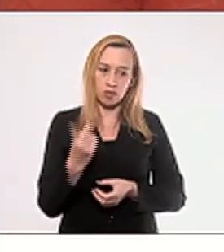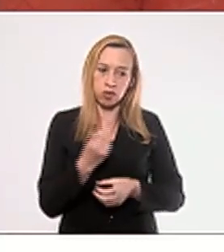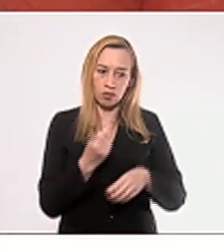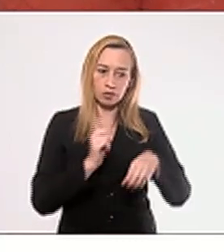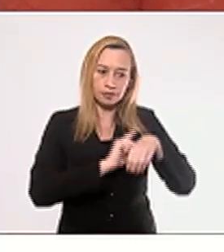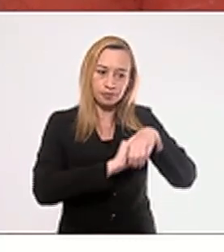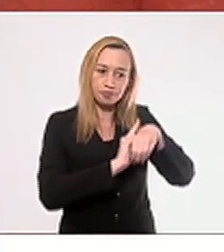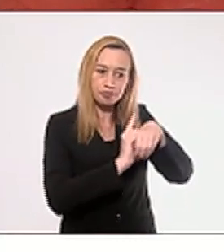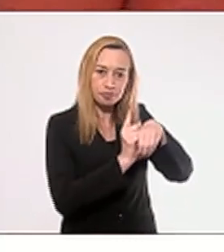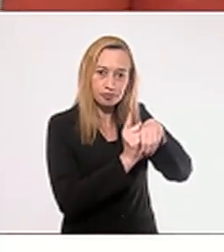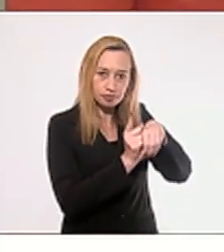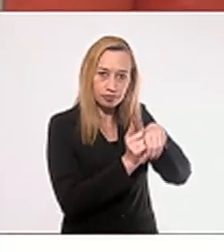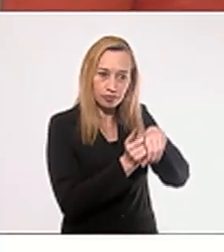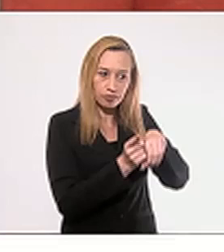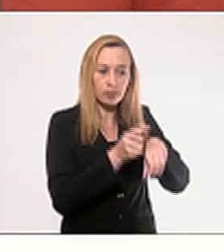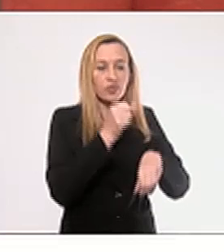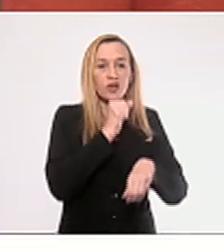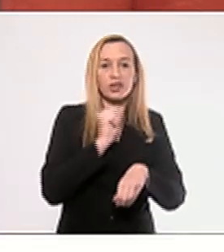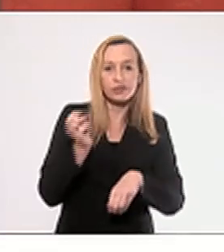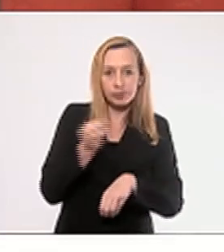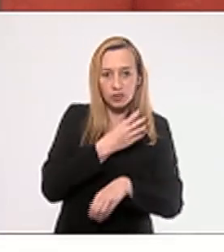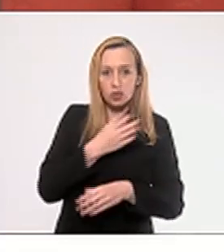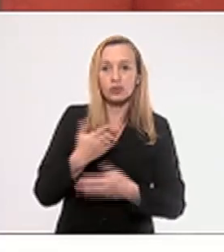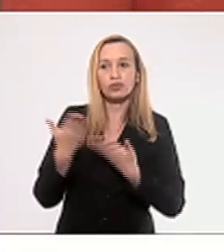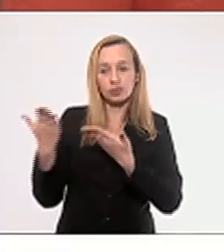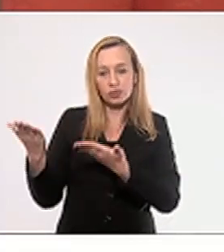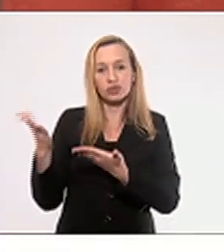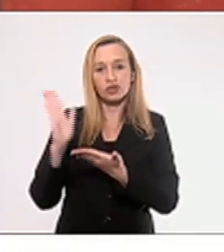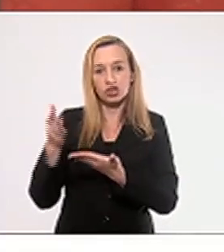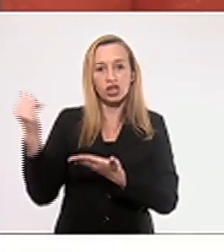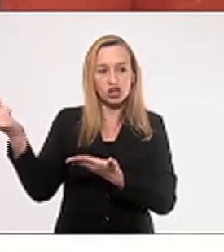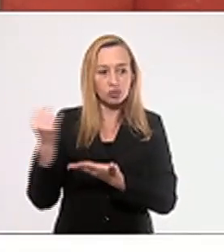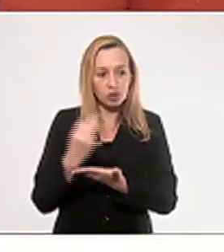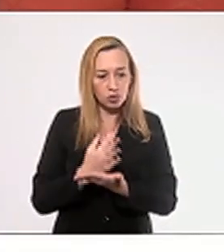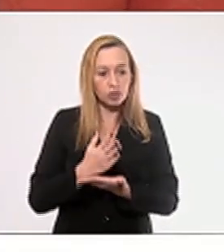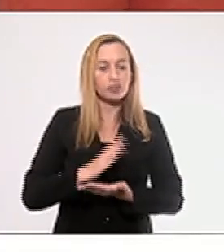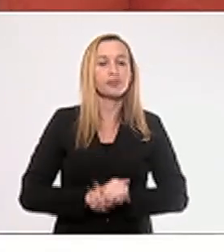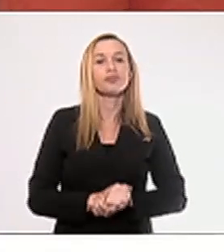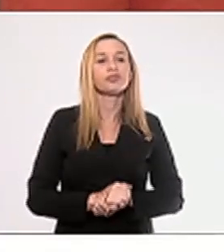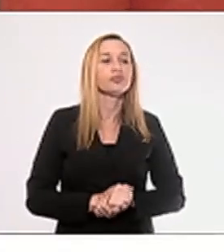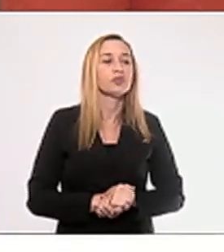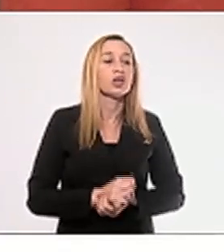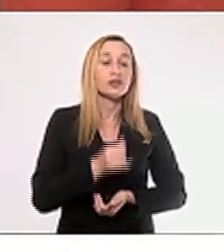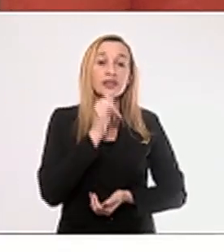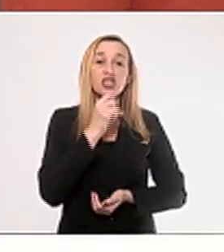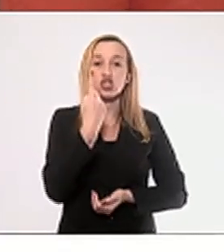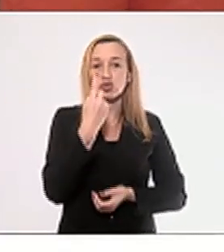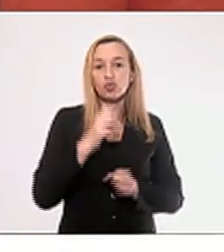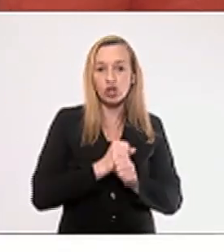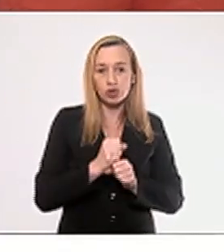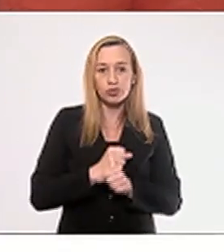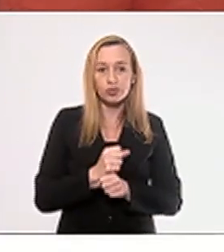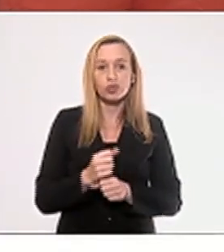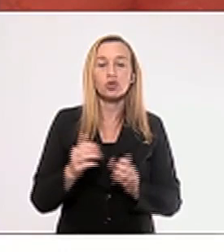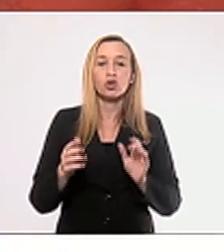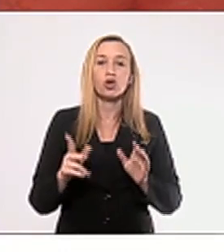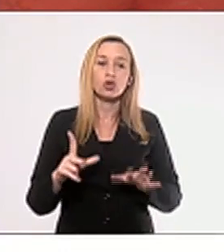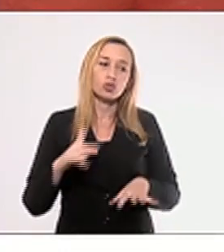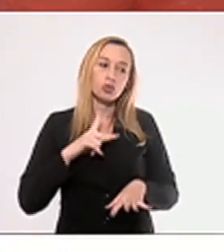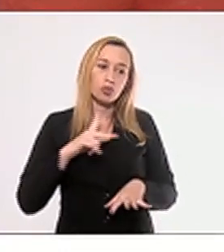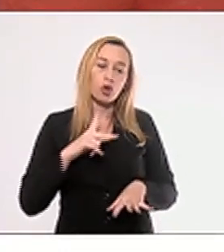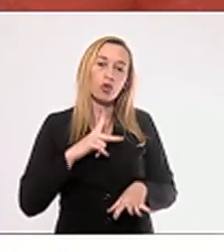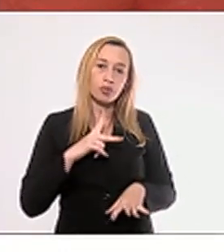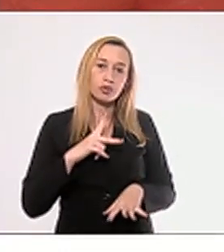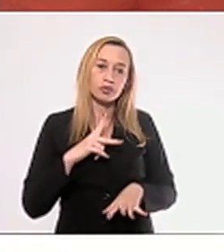analógicos, conforme a Daniela Ouvidora explicou, com medidor ultrassônico. Teste de 1 ano. Inclusive, no próprio prédio sede